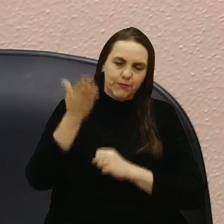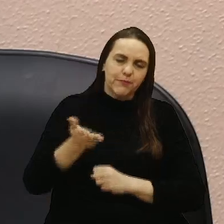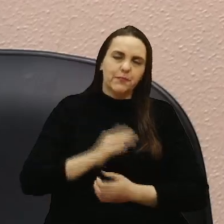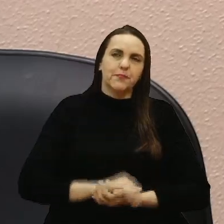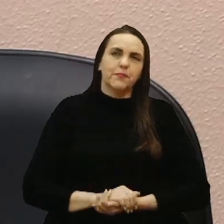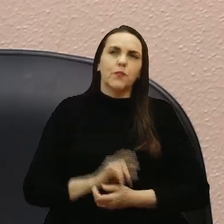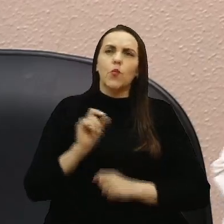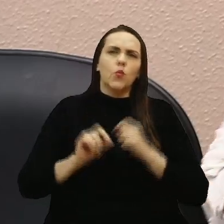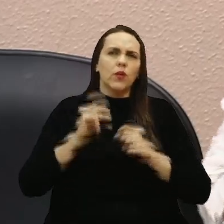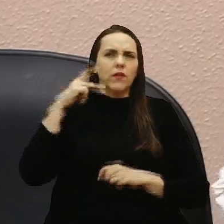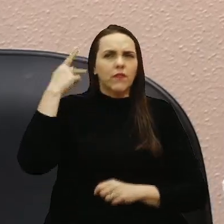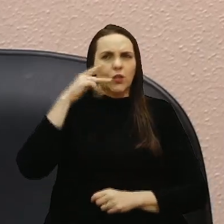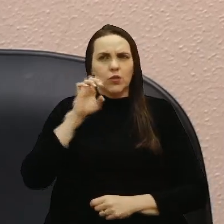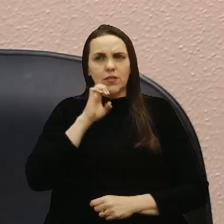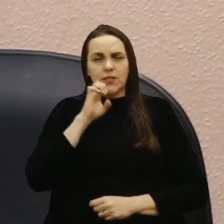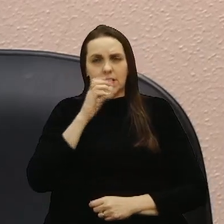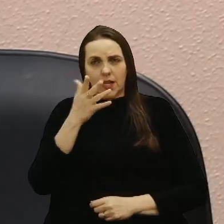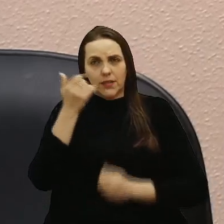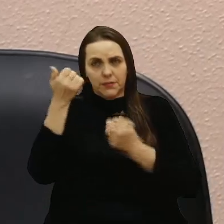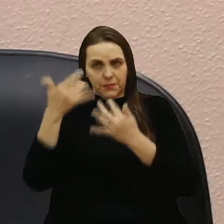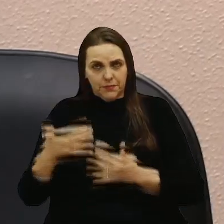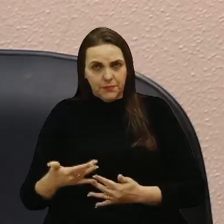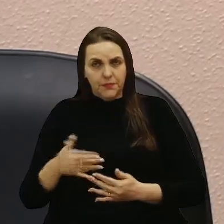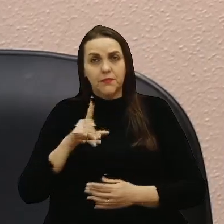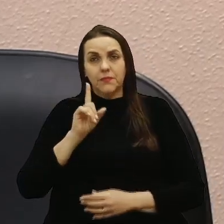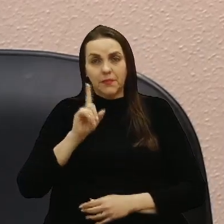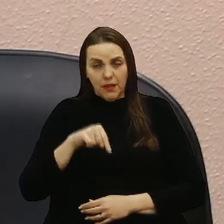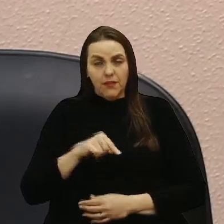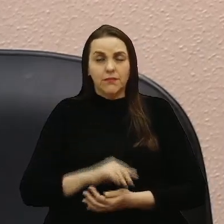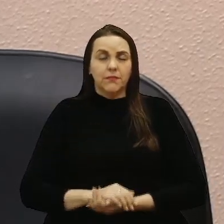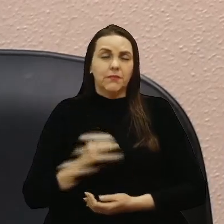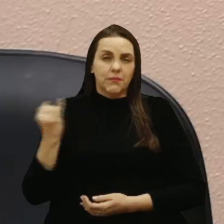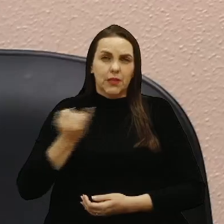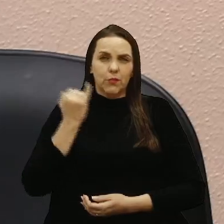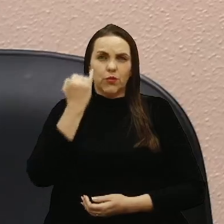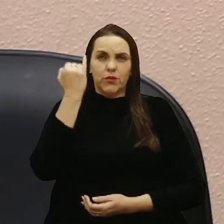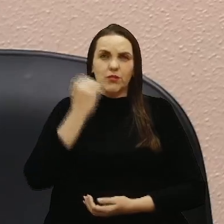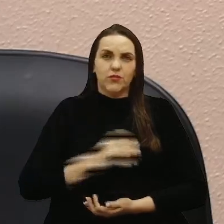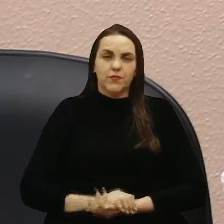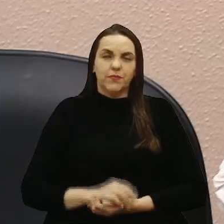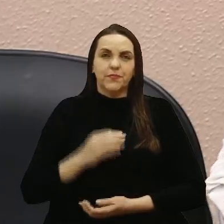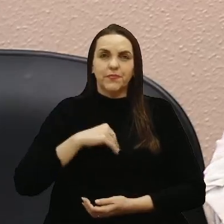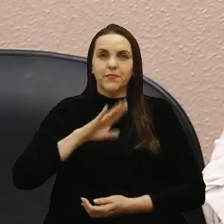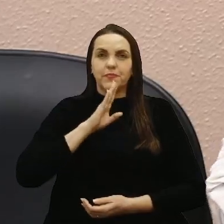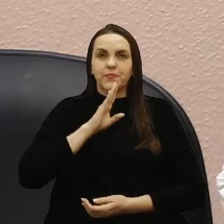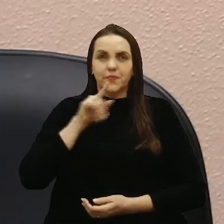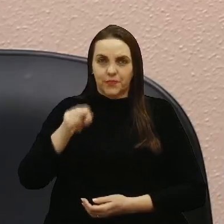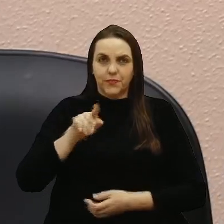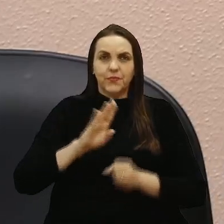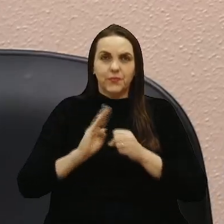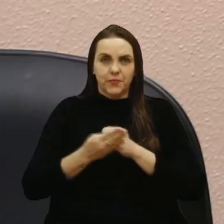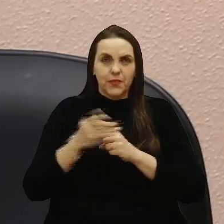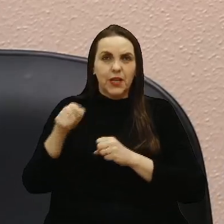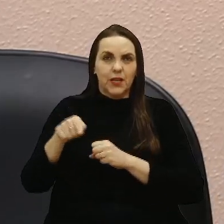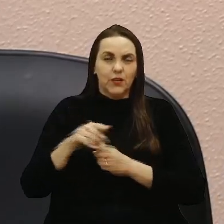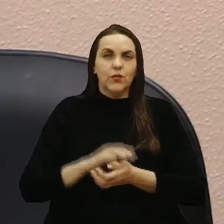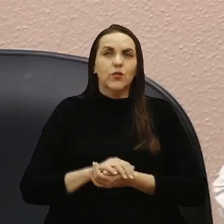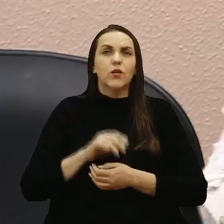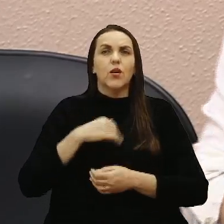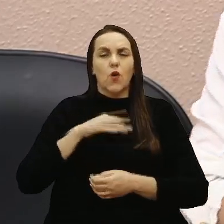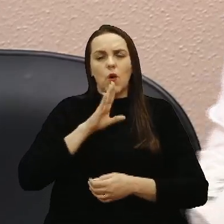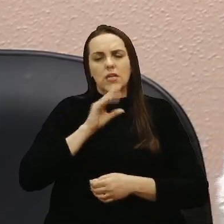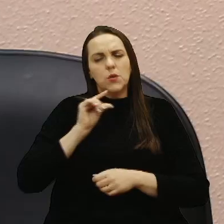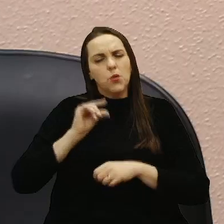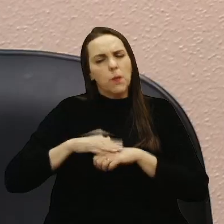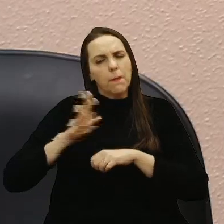o que a vereadora Estela trouxe é extremamente importante. Eu conheço o Beltrão, passei a conhecer um pouco melhor há